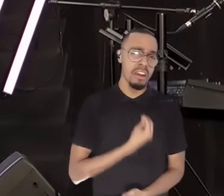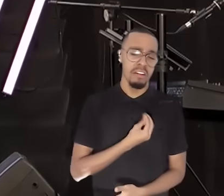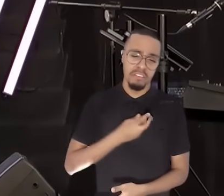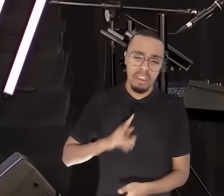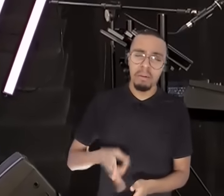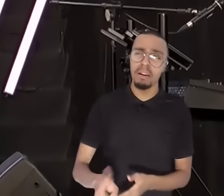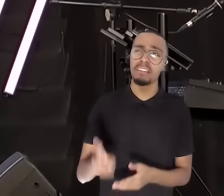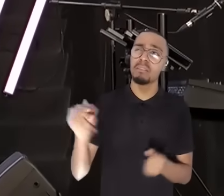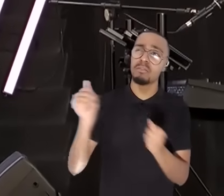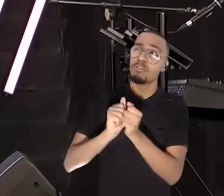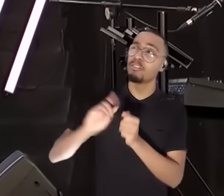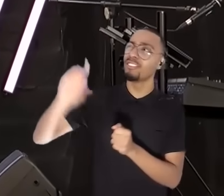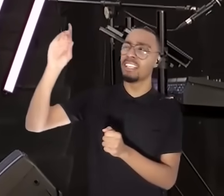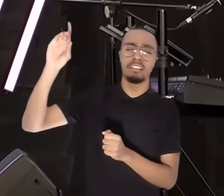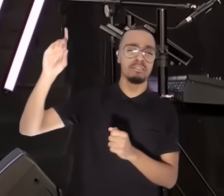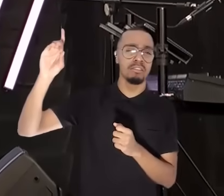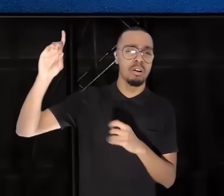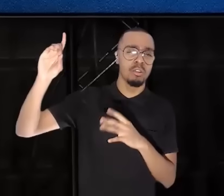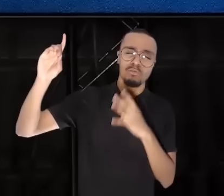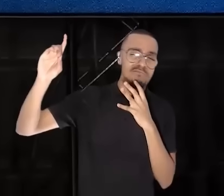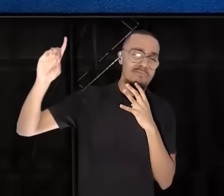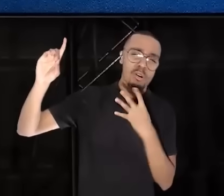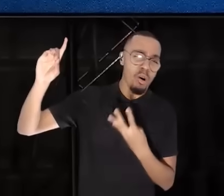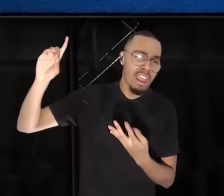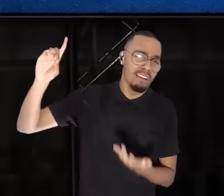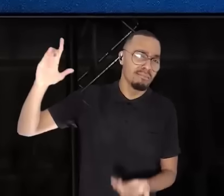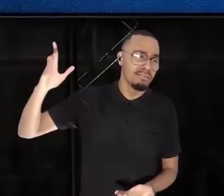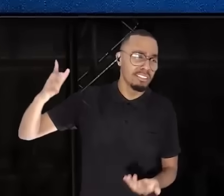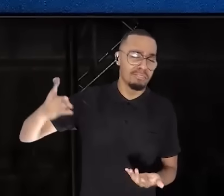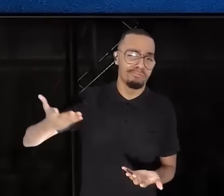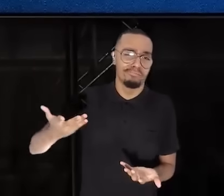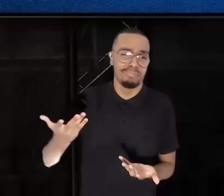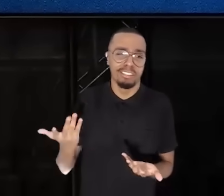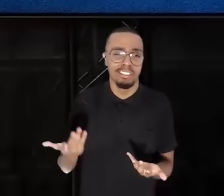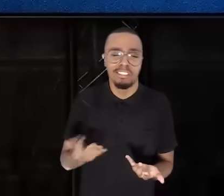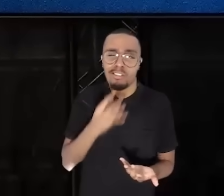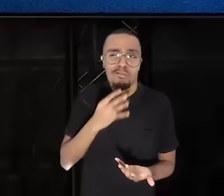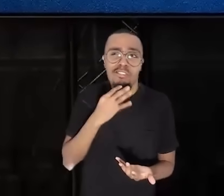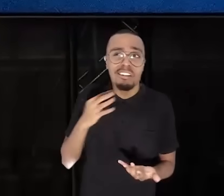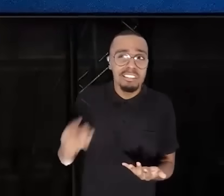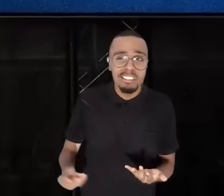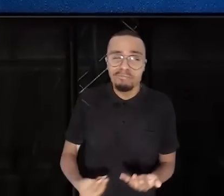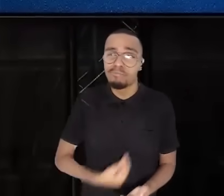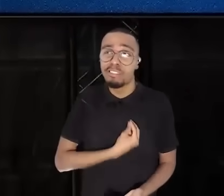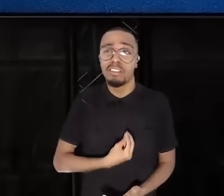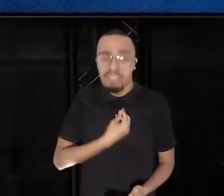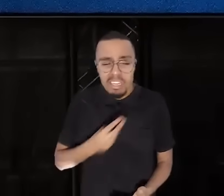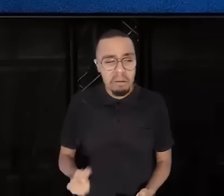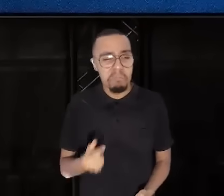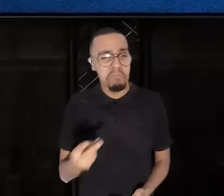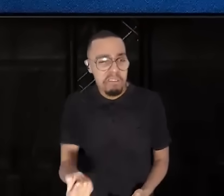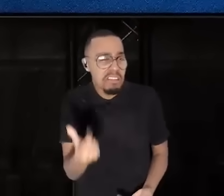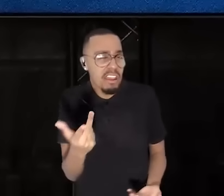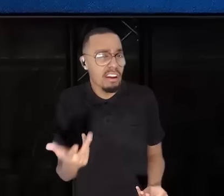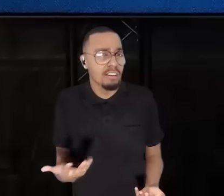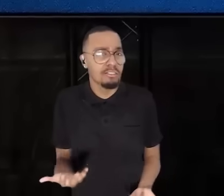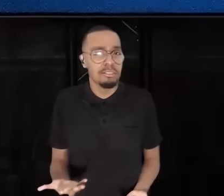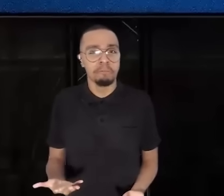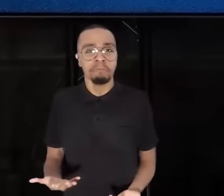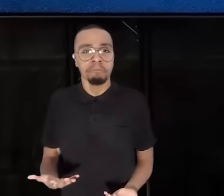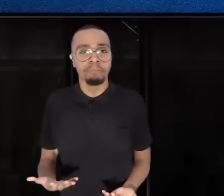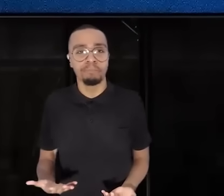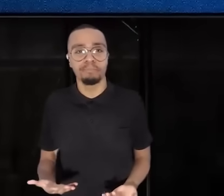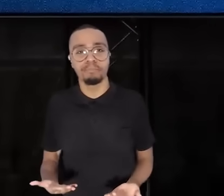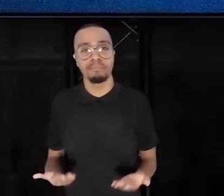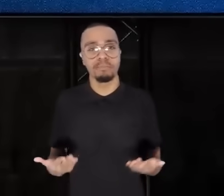para sempre com Deus, a gente não conhece isso. Esse é um dos conceitos mais difíceis de ser definido no